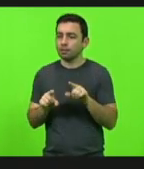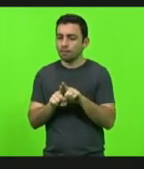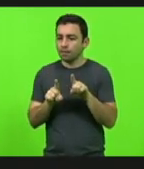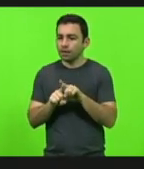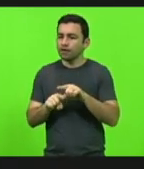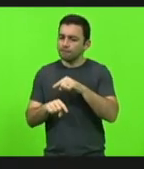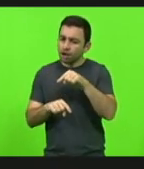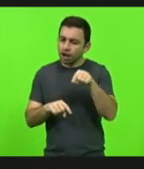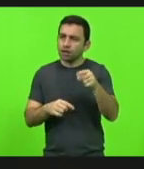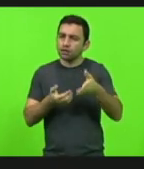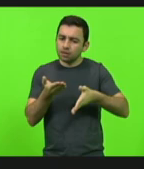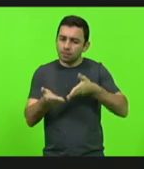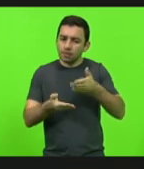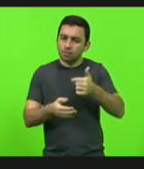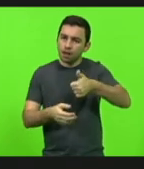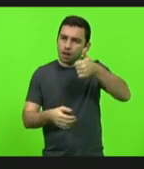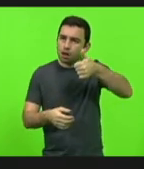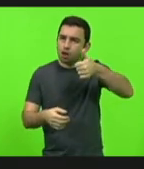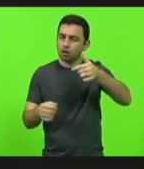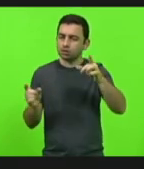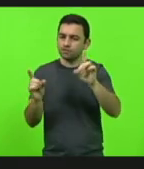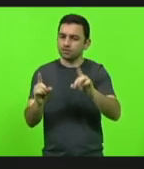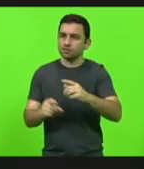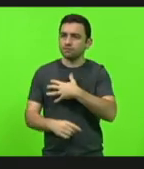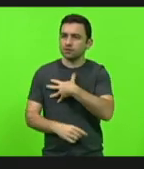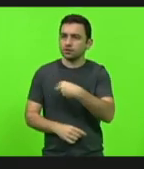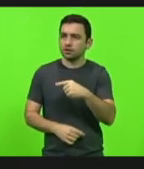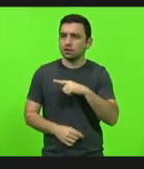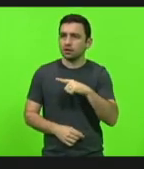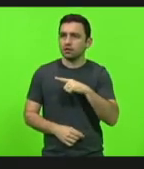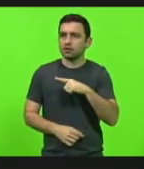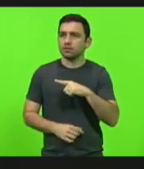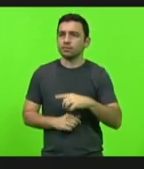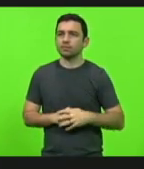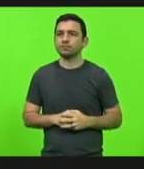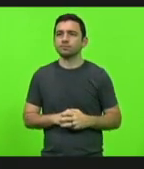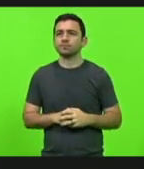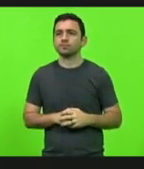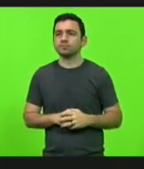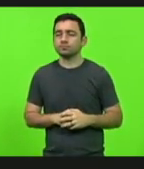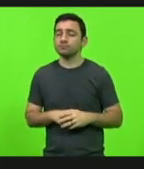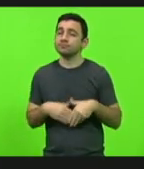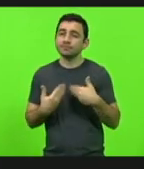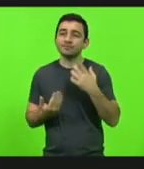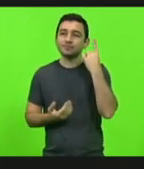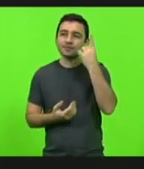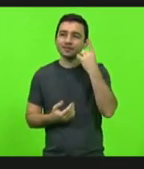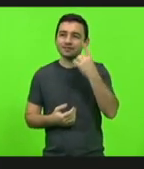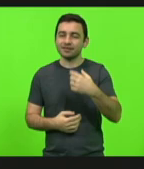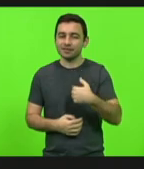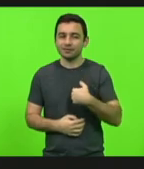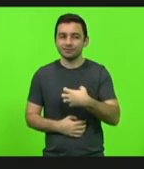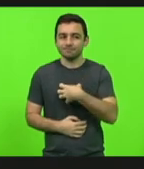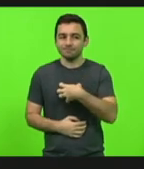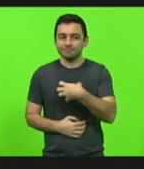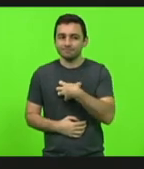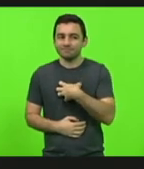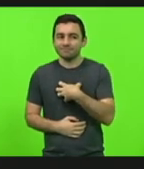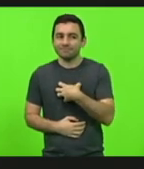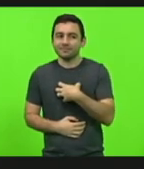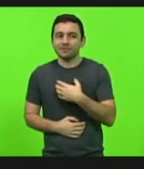melhor tratamento para seus filhos com deficiência se então Deputado eu me sinto muito lisonjeado